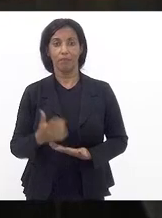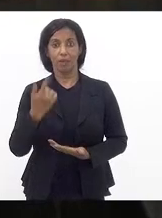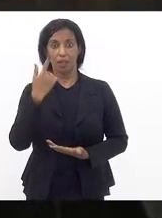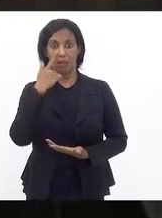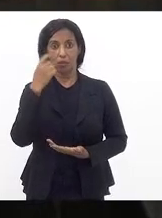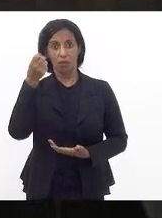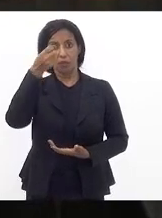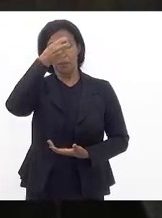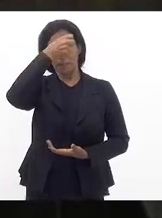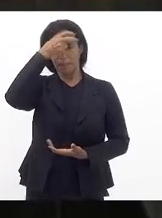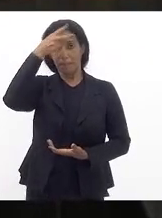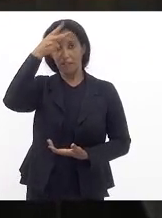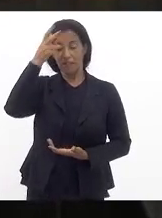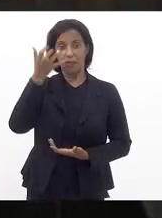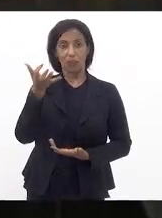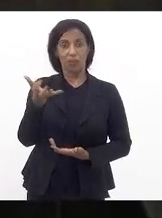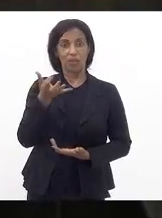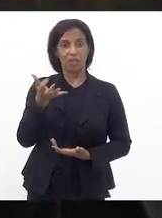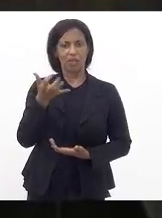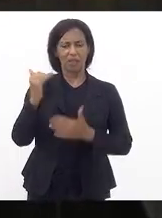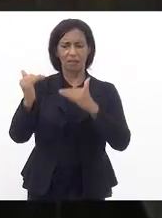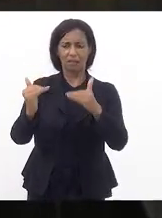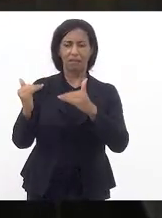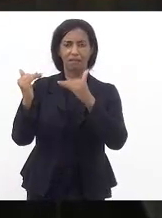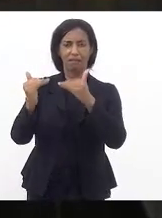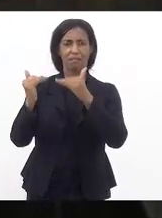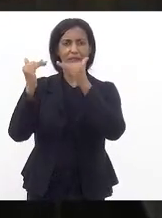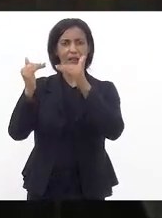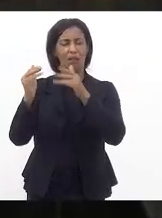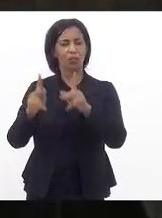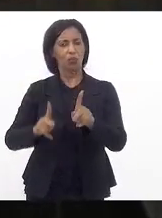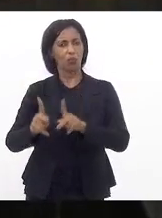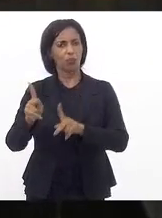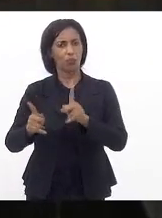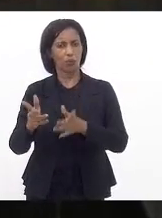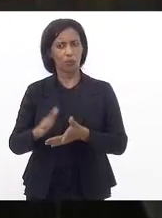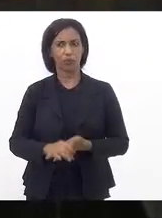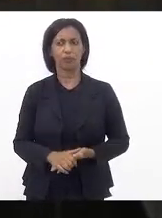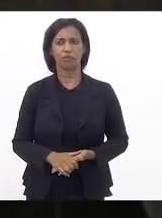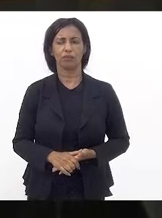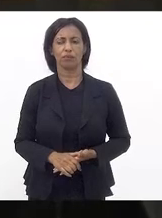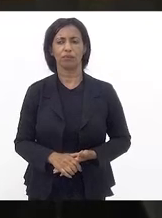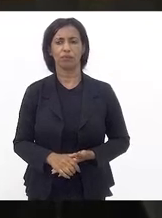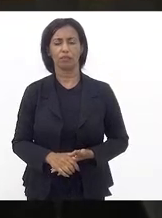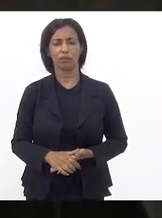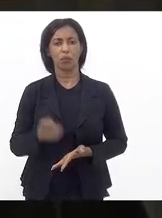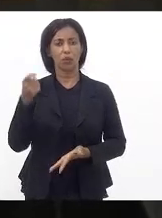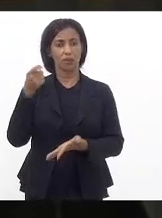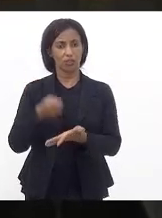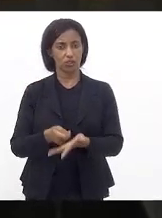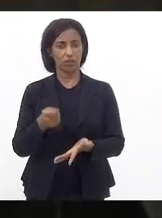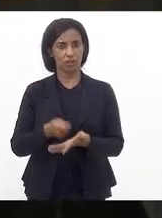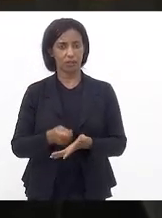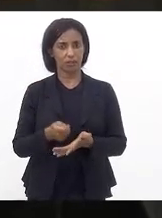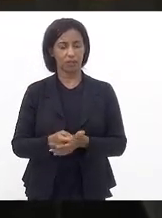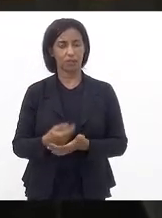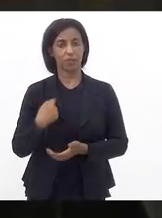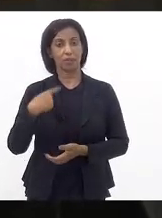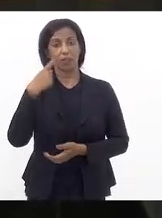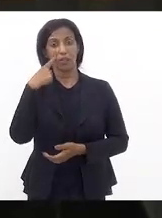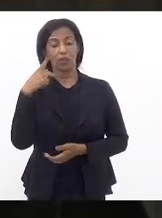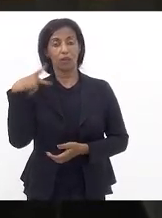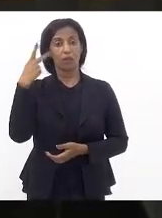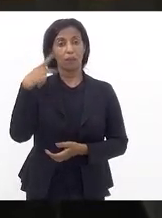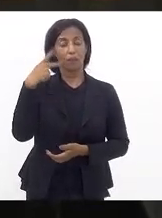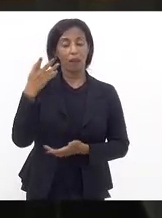um perfeito que tá querendo se engrandecer as custas do Povo com essa ditadura eu tô